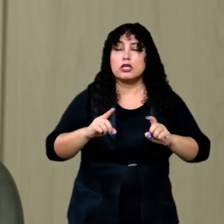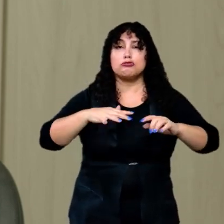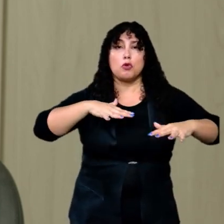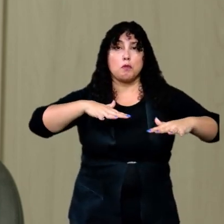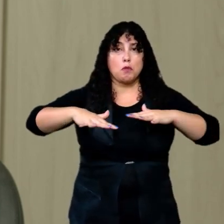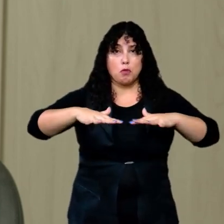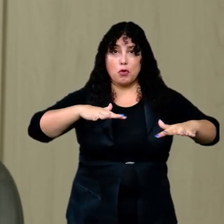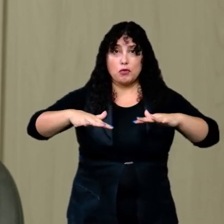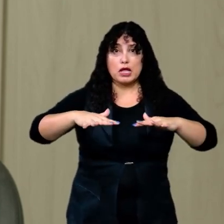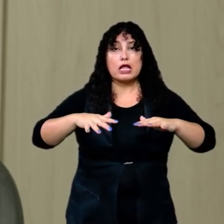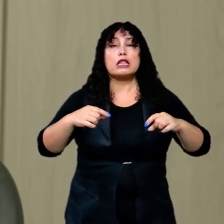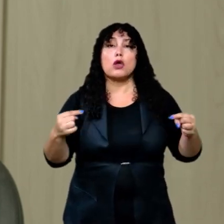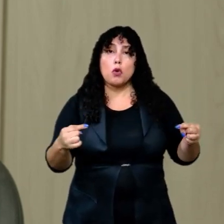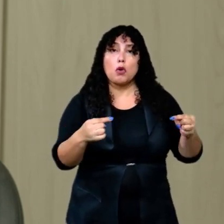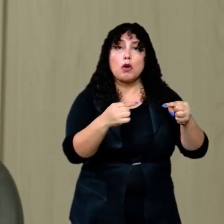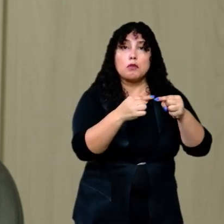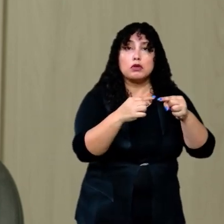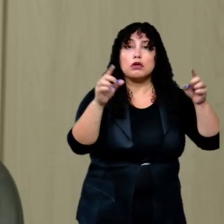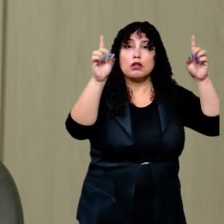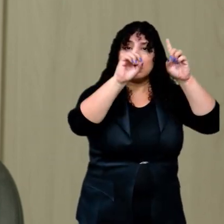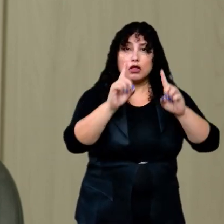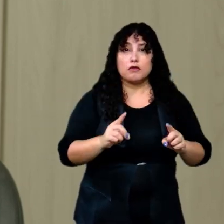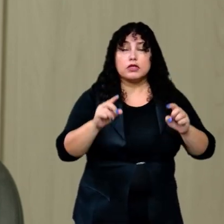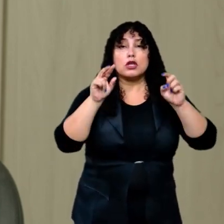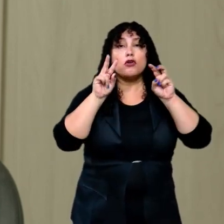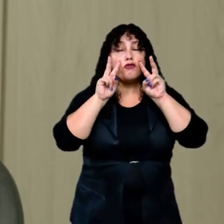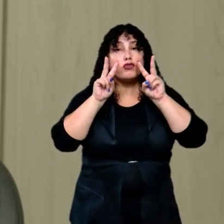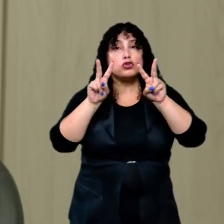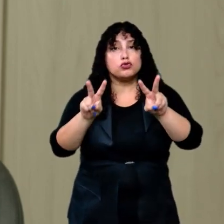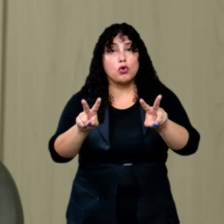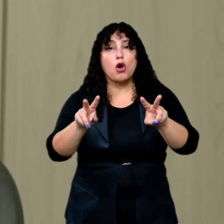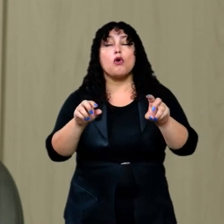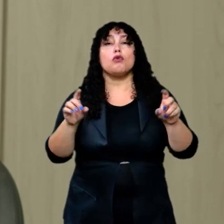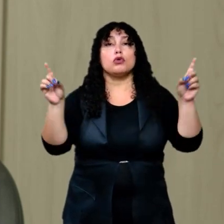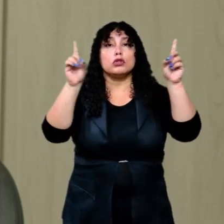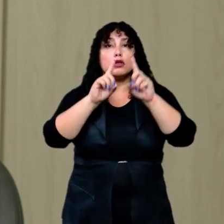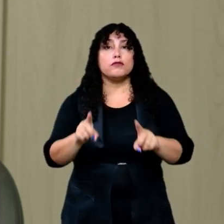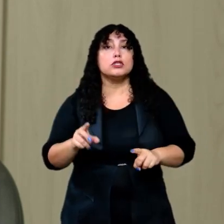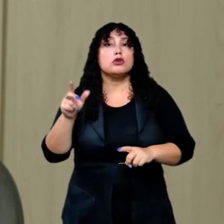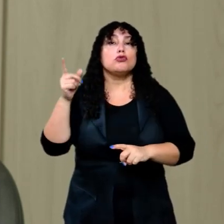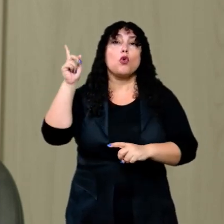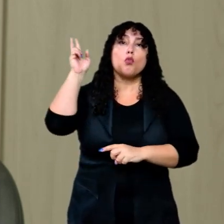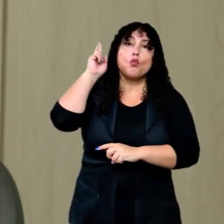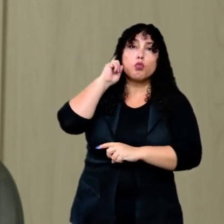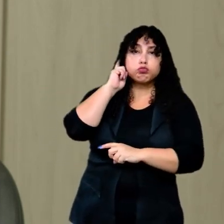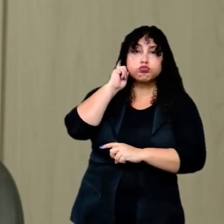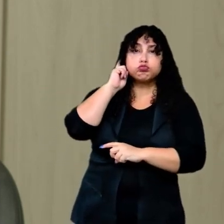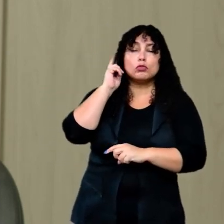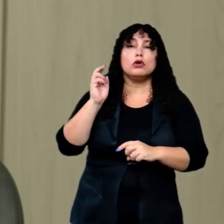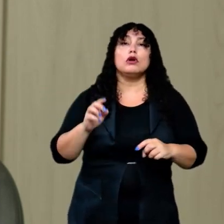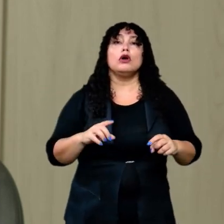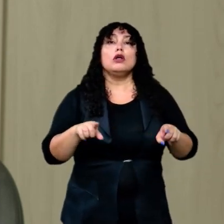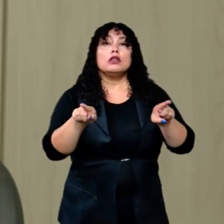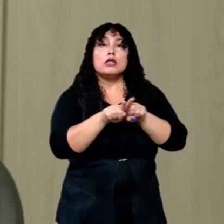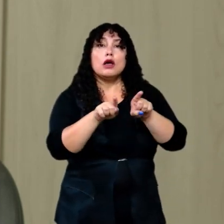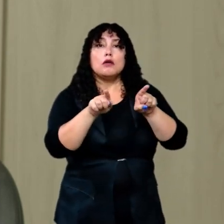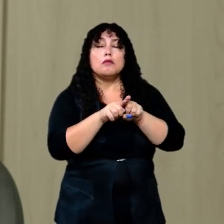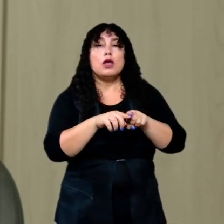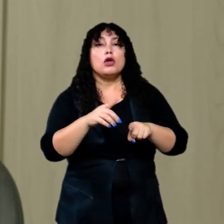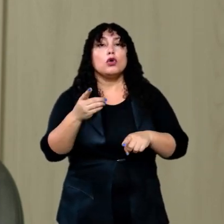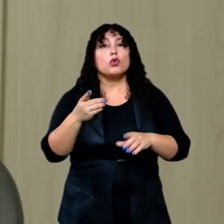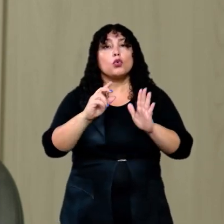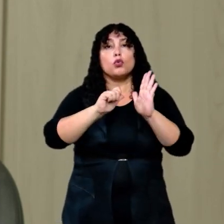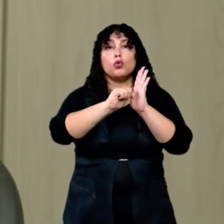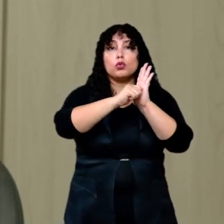mobilidade. Isso serve para uma pessoa com uma deficiência visual, com uma deficiência auditiva, com uma pessoa com síndrome de Down, com